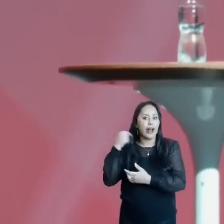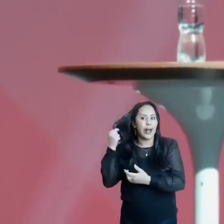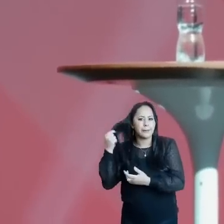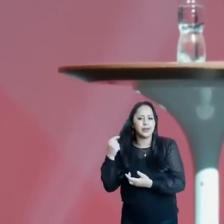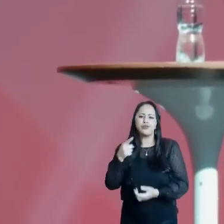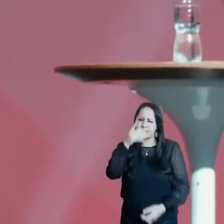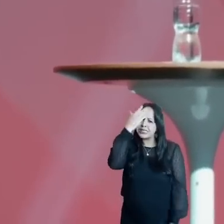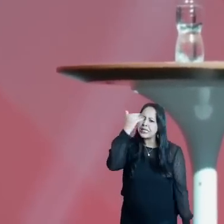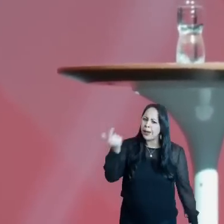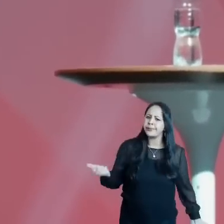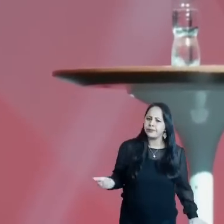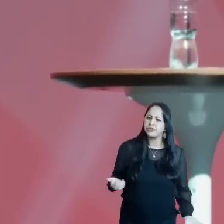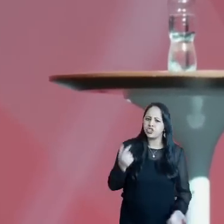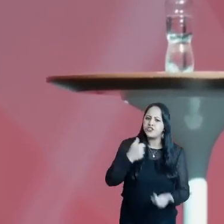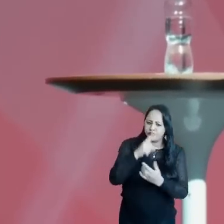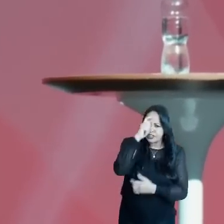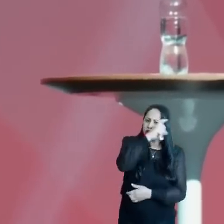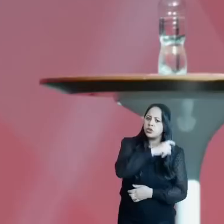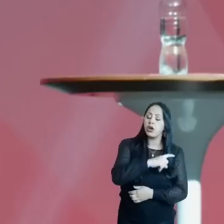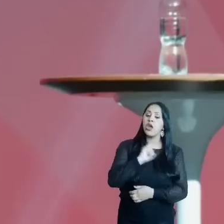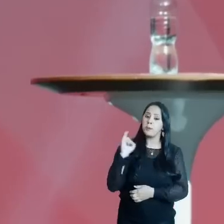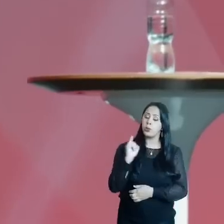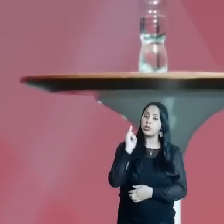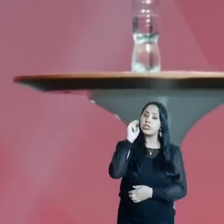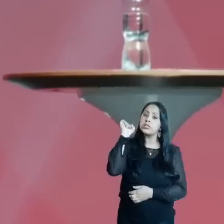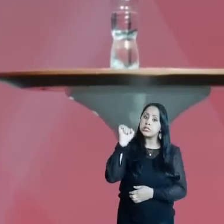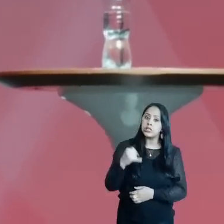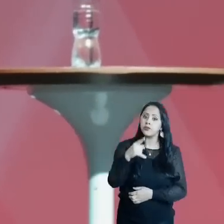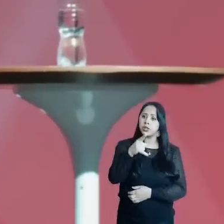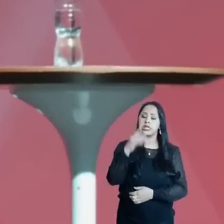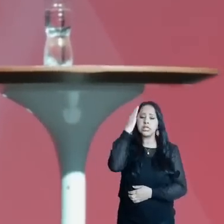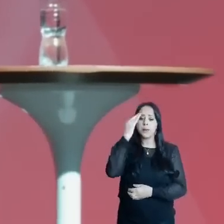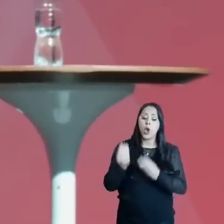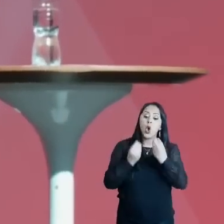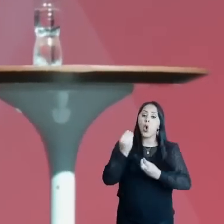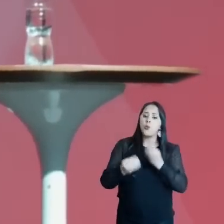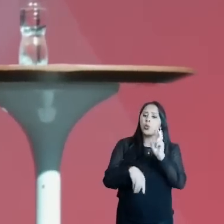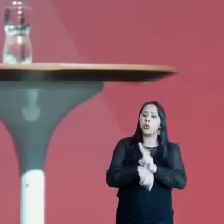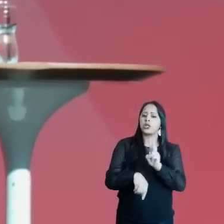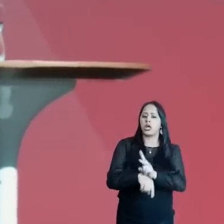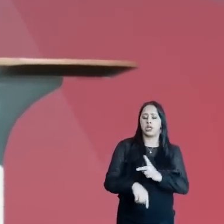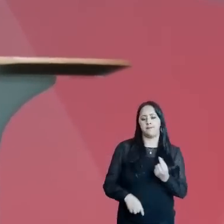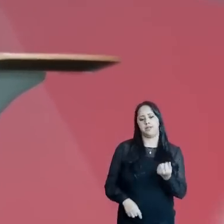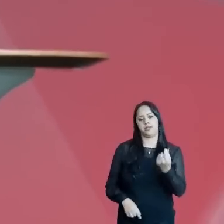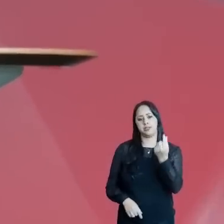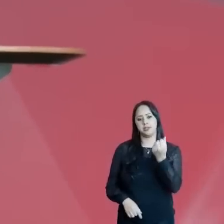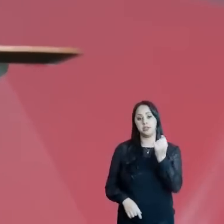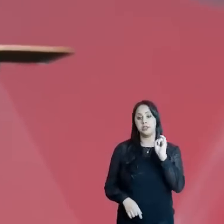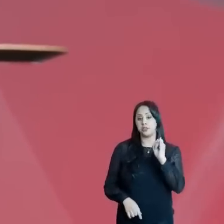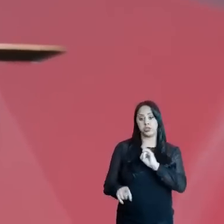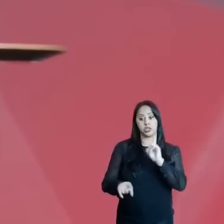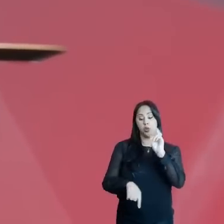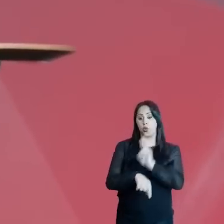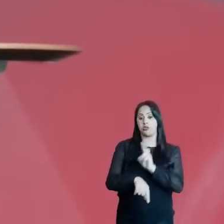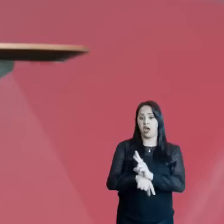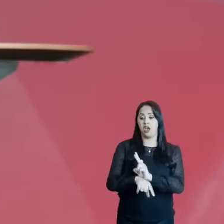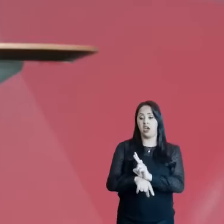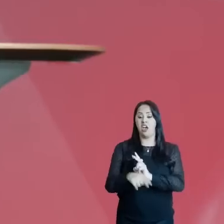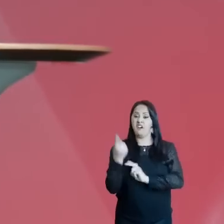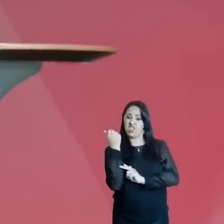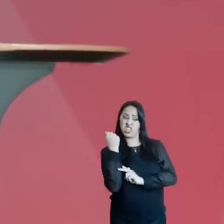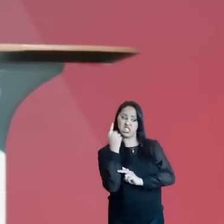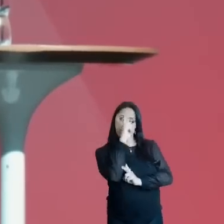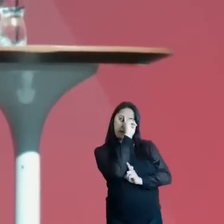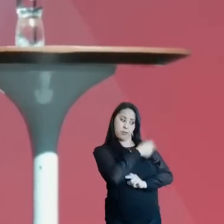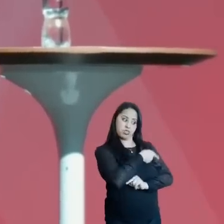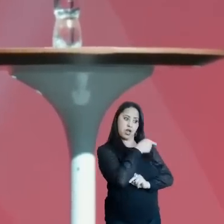dela. Você sabe que é difícil. Então é importante sim que você domine as finanças. Por quê? Porque se você não dominar ela, ela vai te dominar. E se